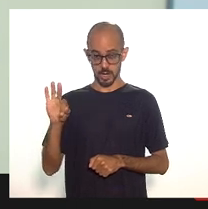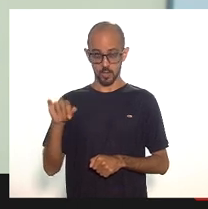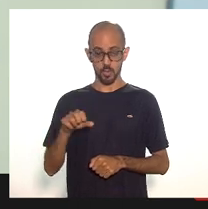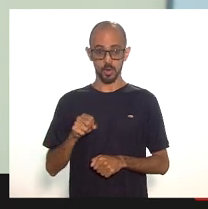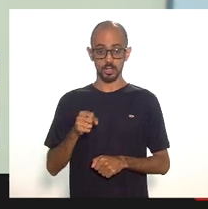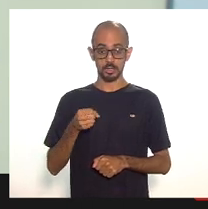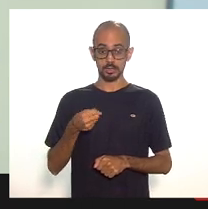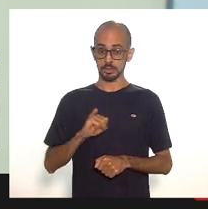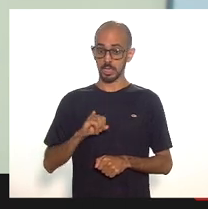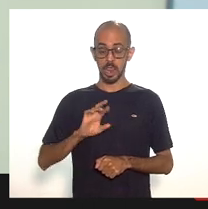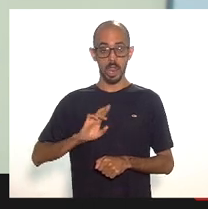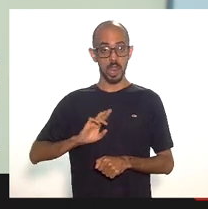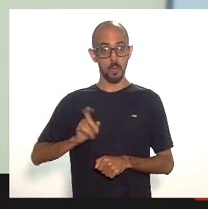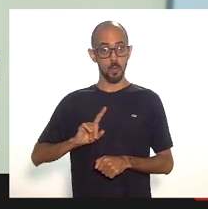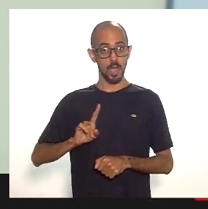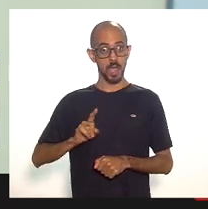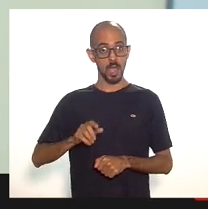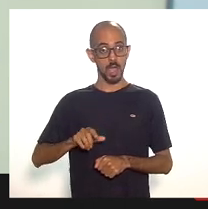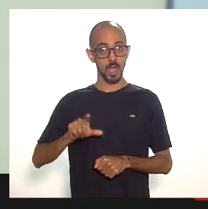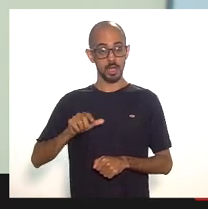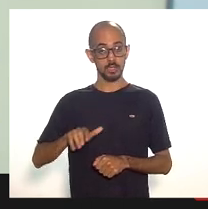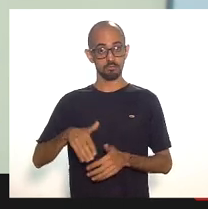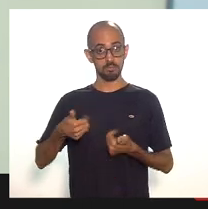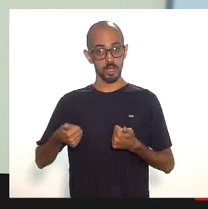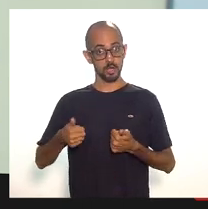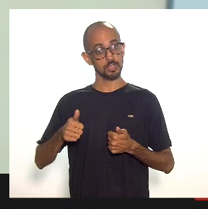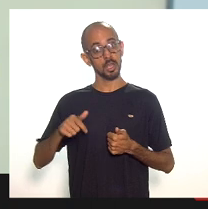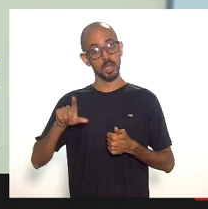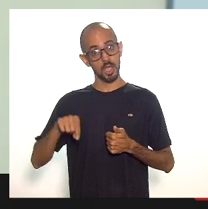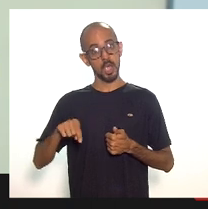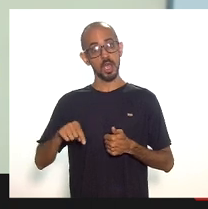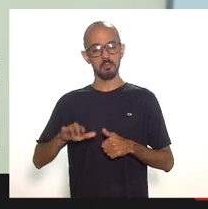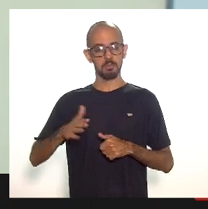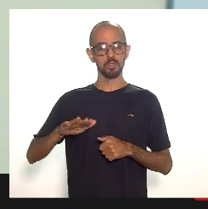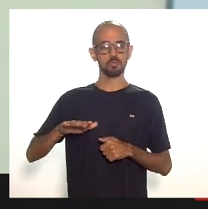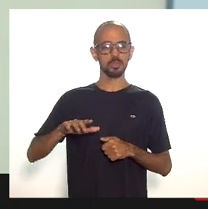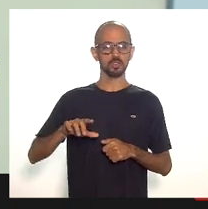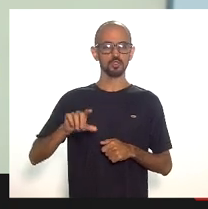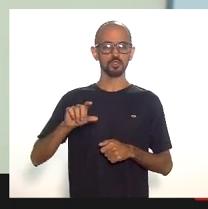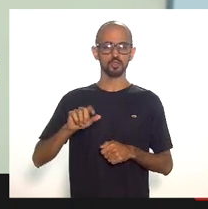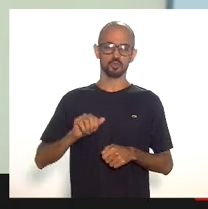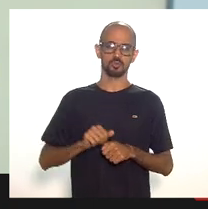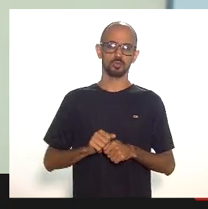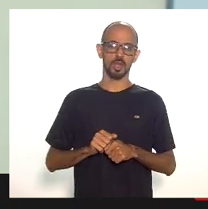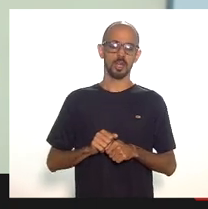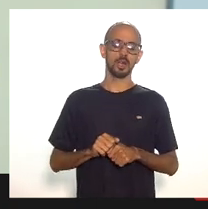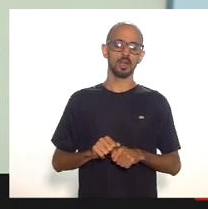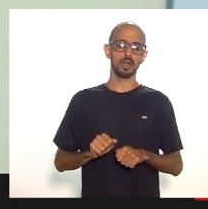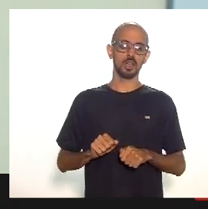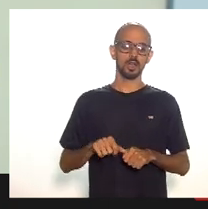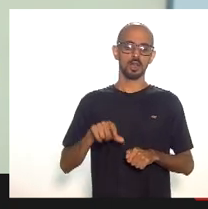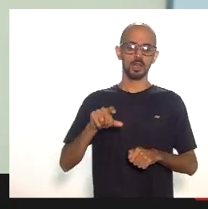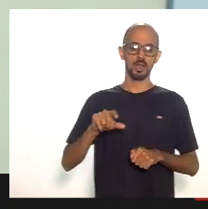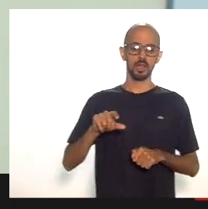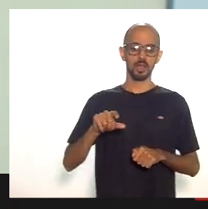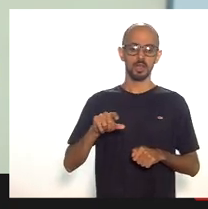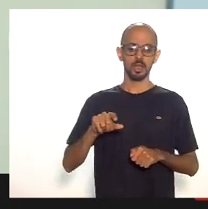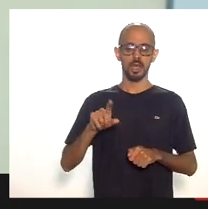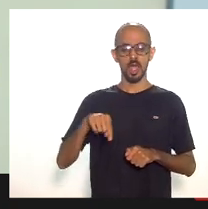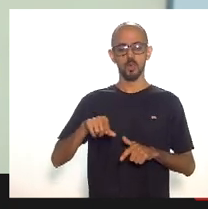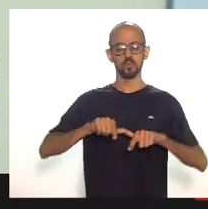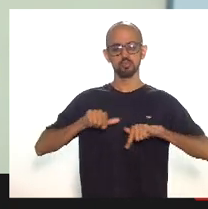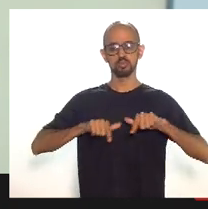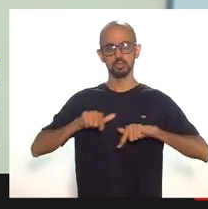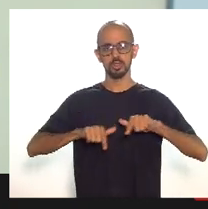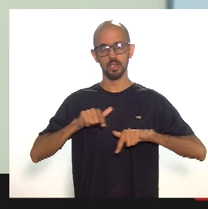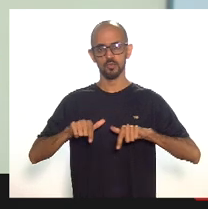não são as menores, então em torno disso. Então, felizmente, é um serviço que funciona